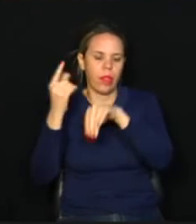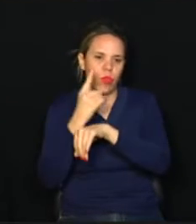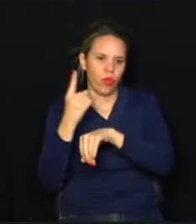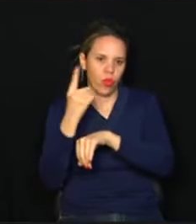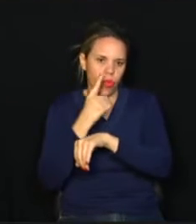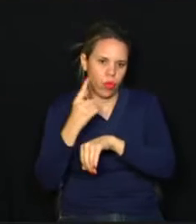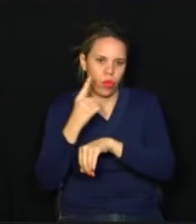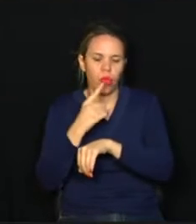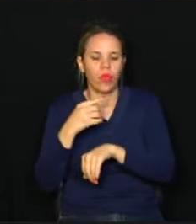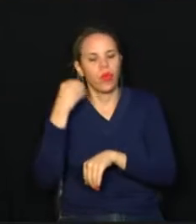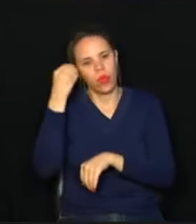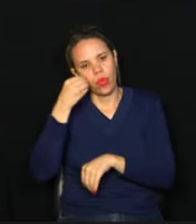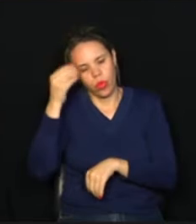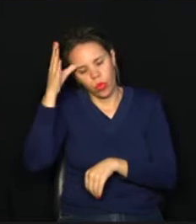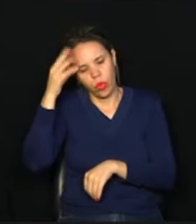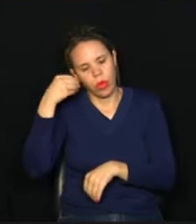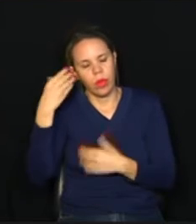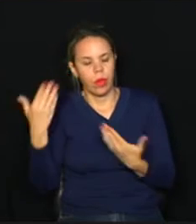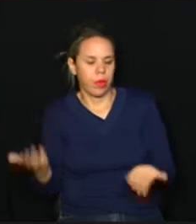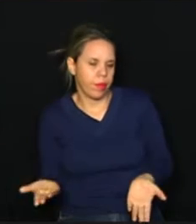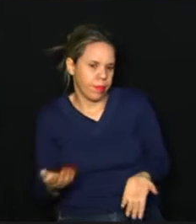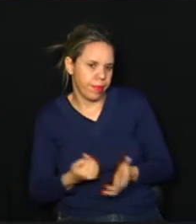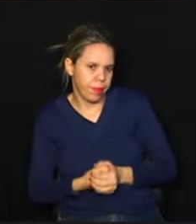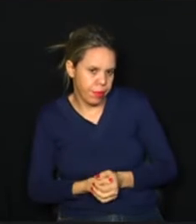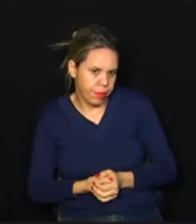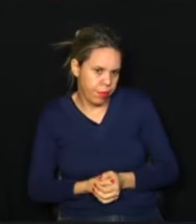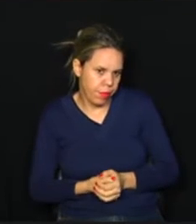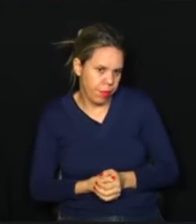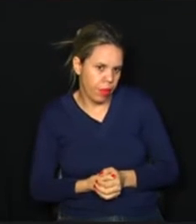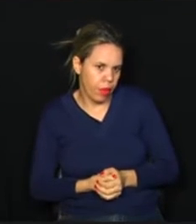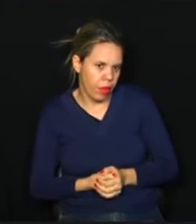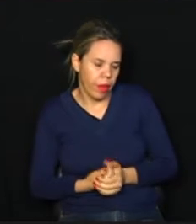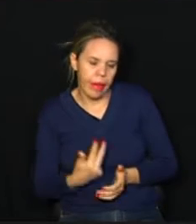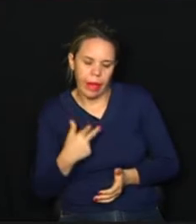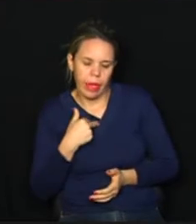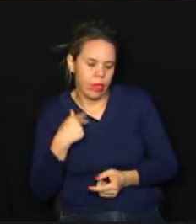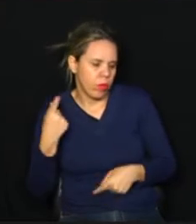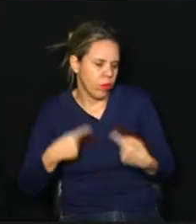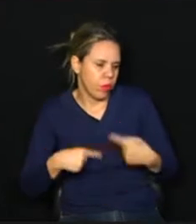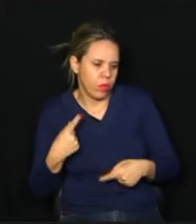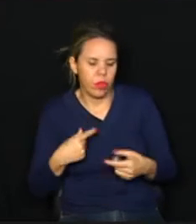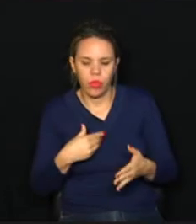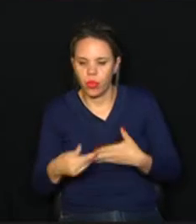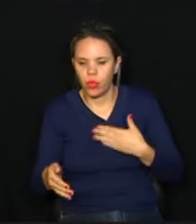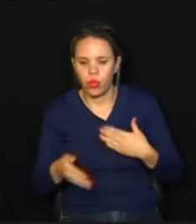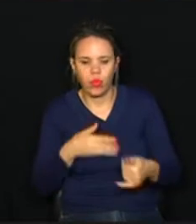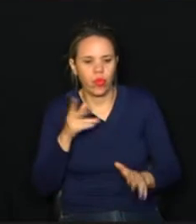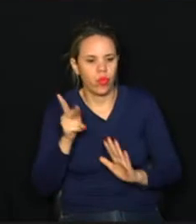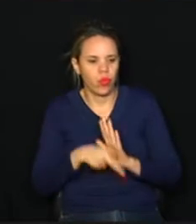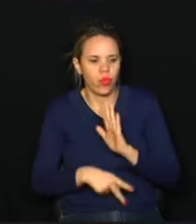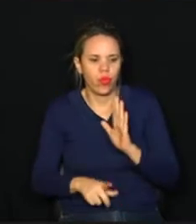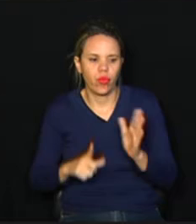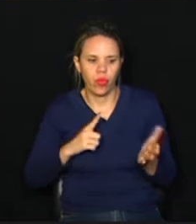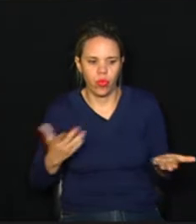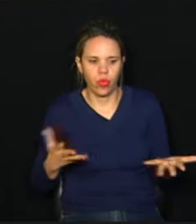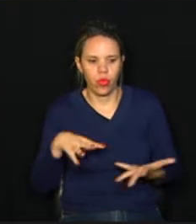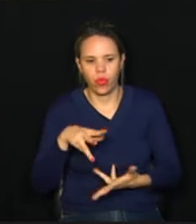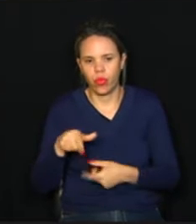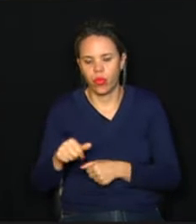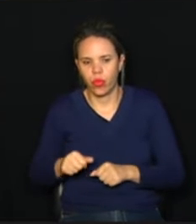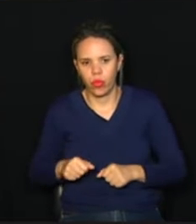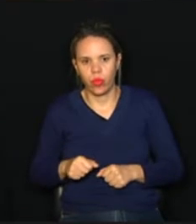do conhecimento, e isso é inquestionável. Independente dos projetos que existem no mundo,